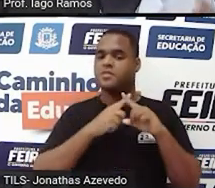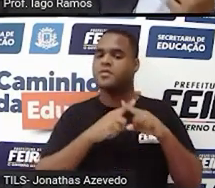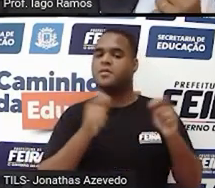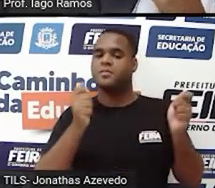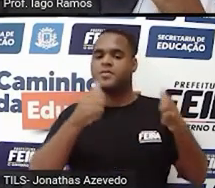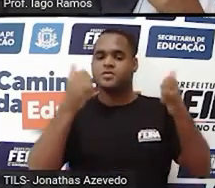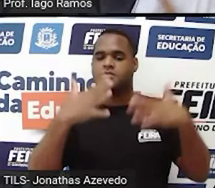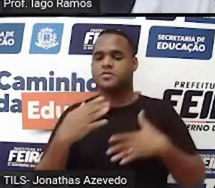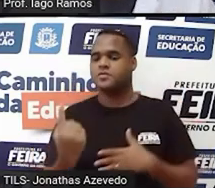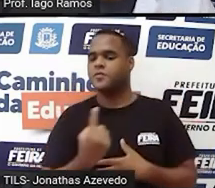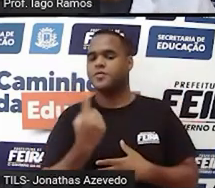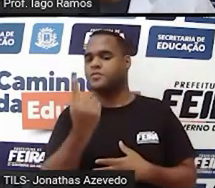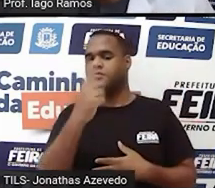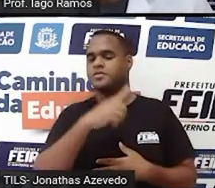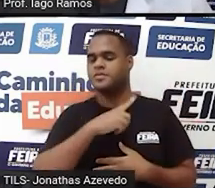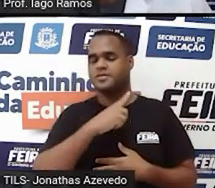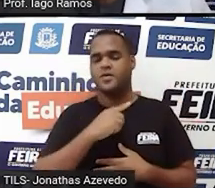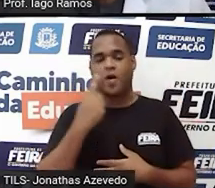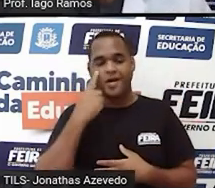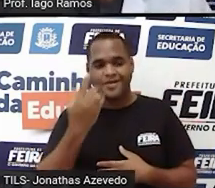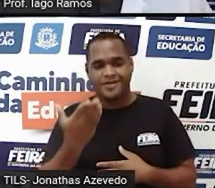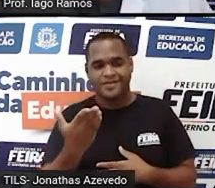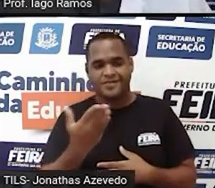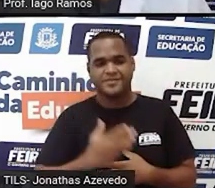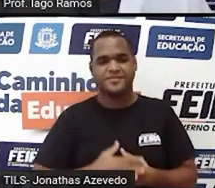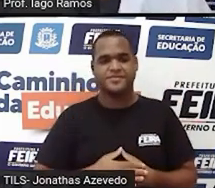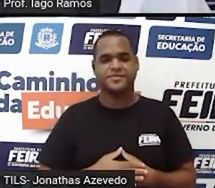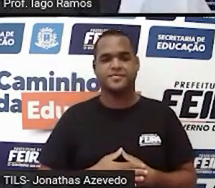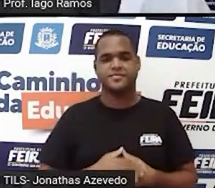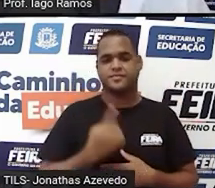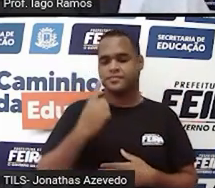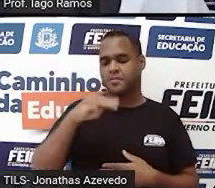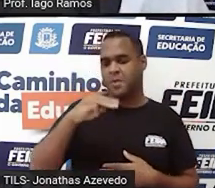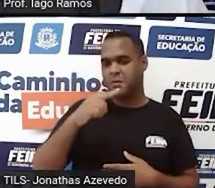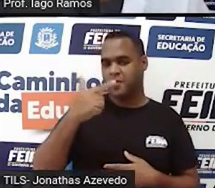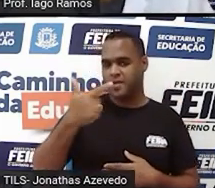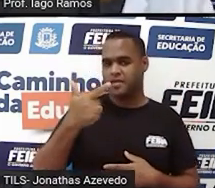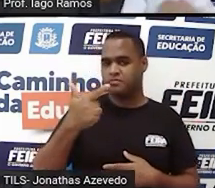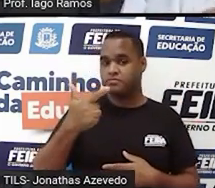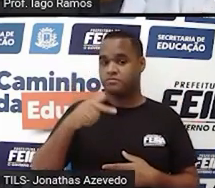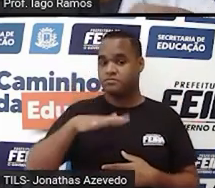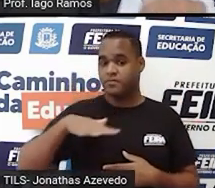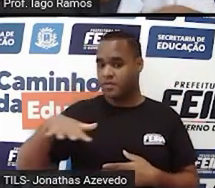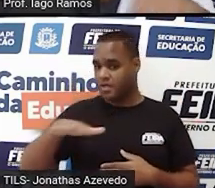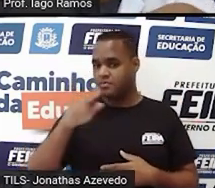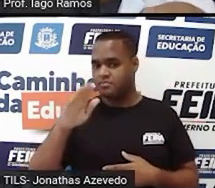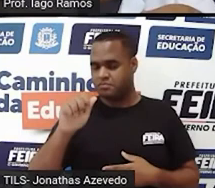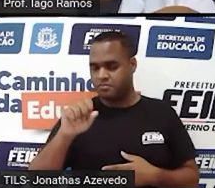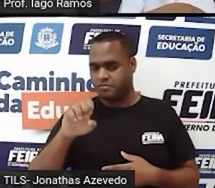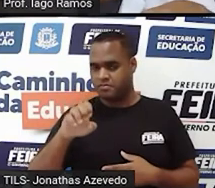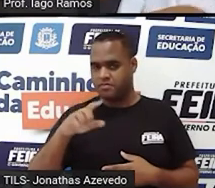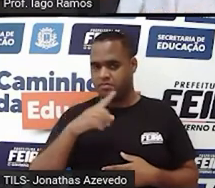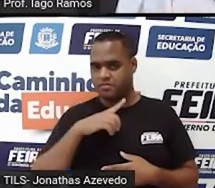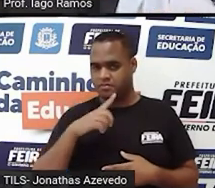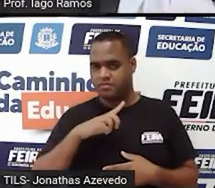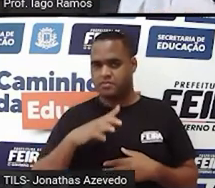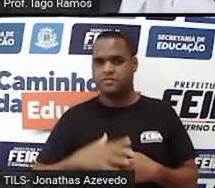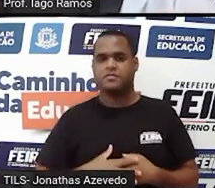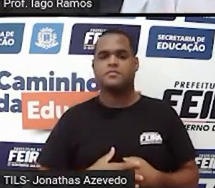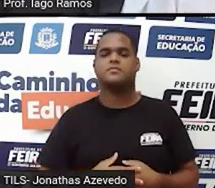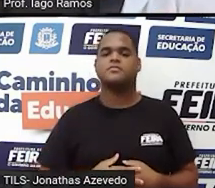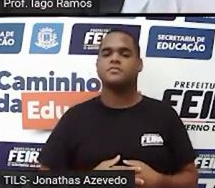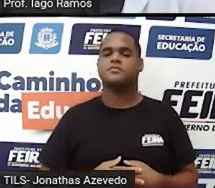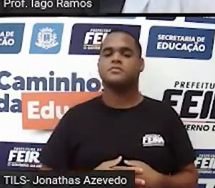Multiplicar ela pela altura olha só é um metro quadrado que a área da base tá